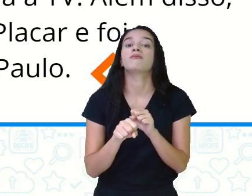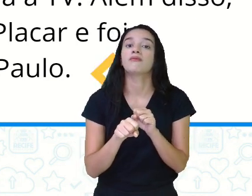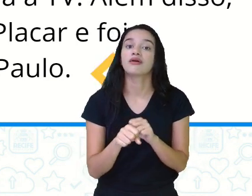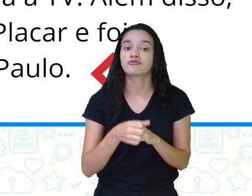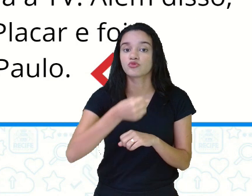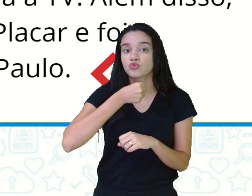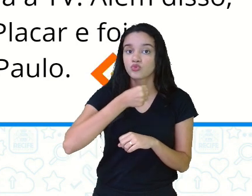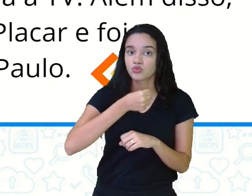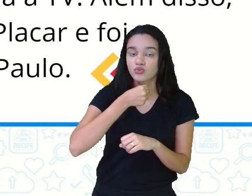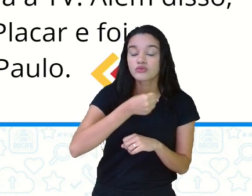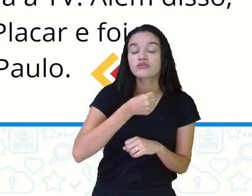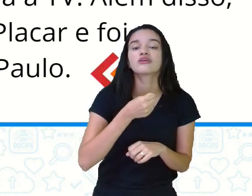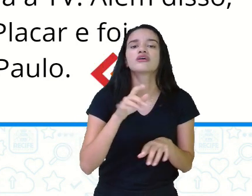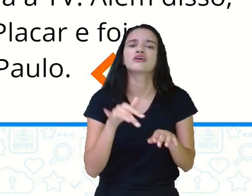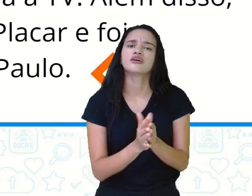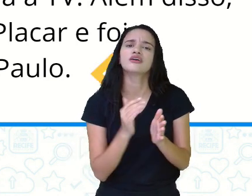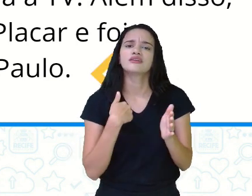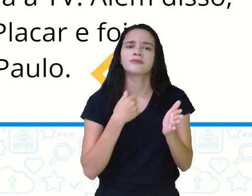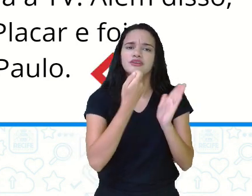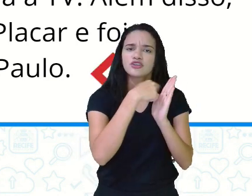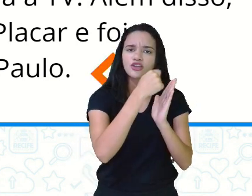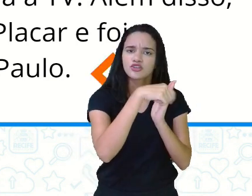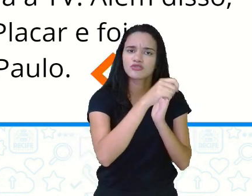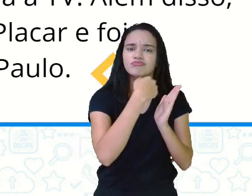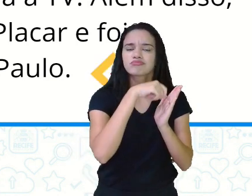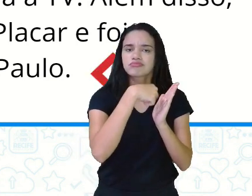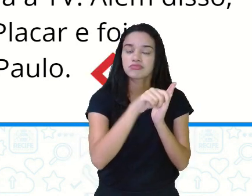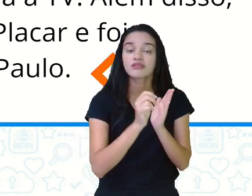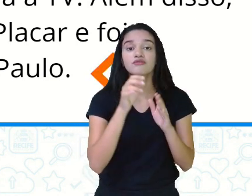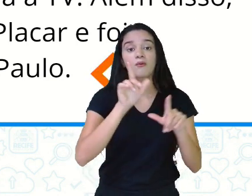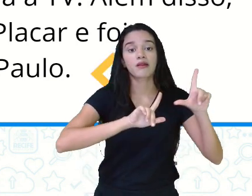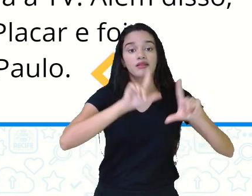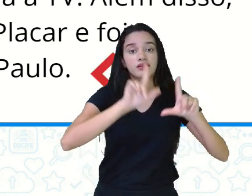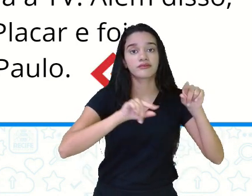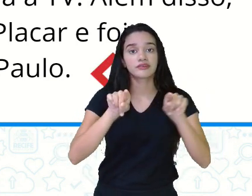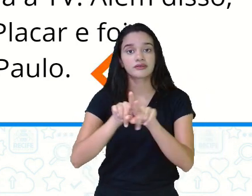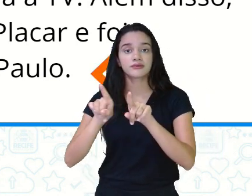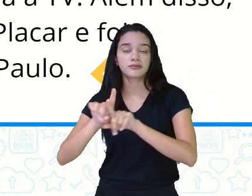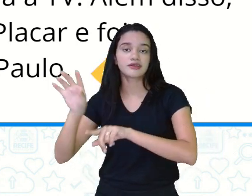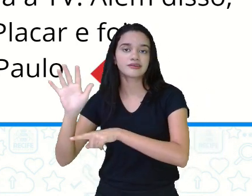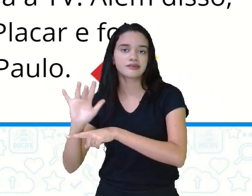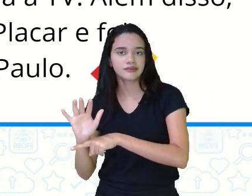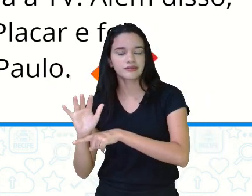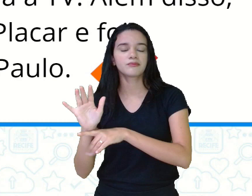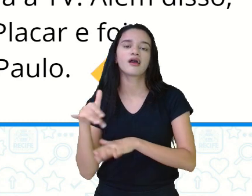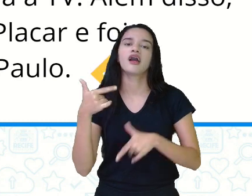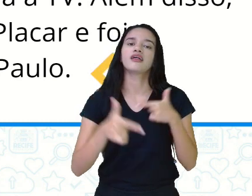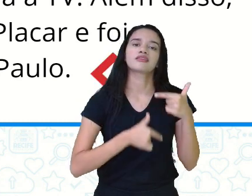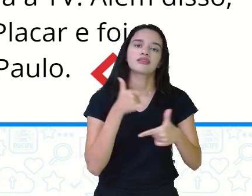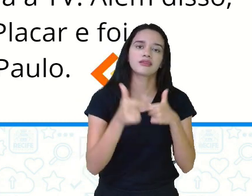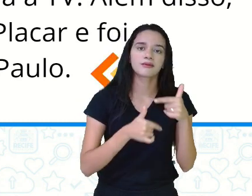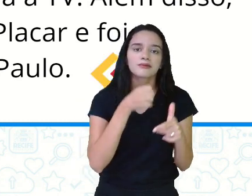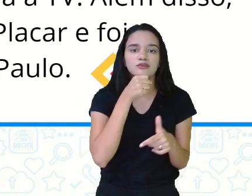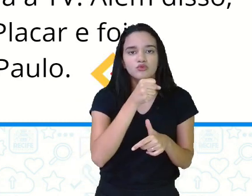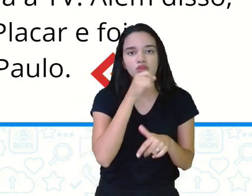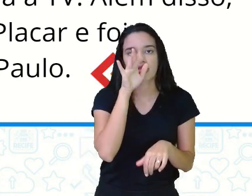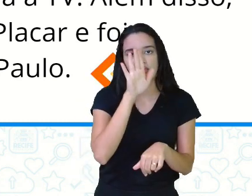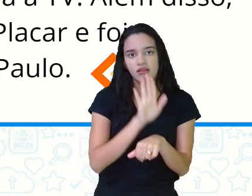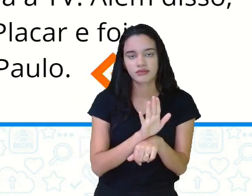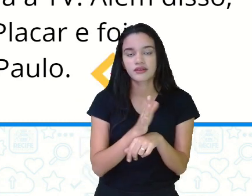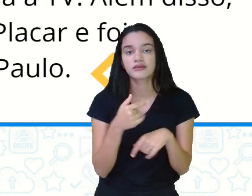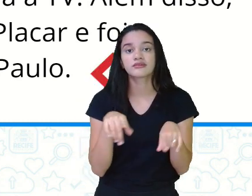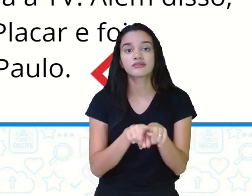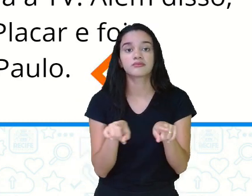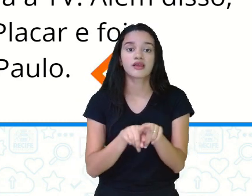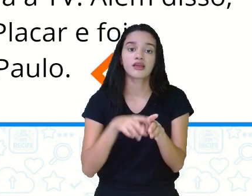49 livros. Já escreveu roteiros para o cinema e para a TV. Além disso, trabalhou no Jornal da Tarde,